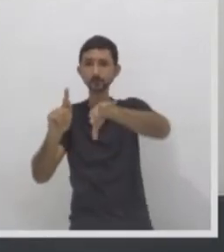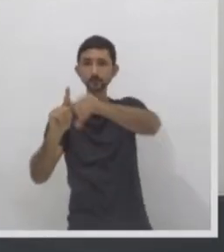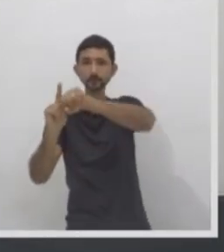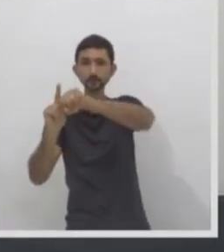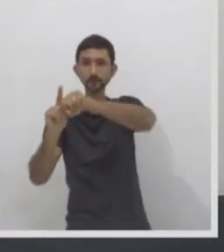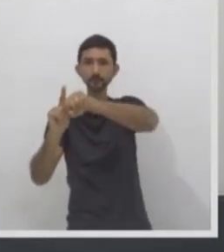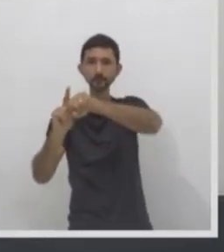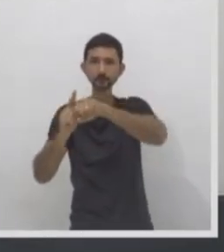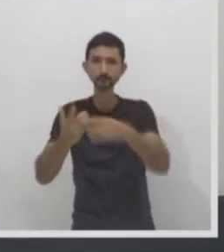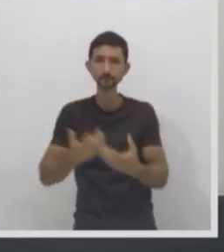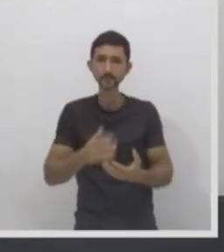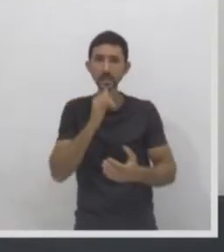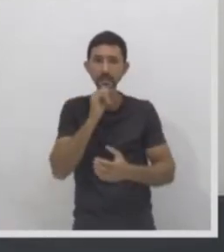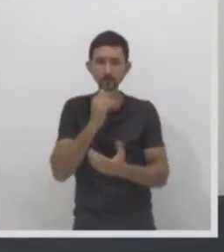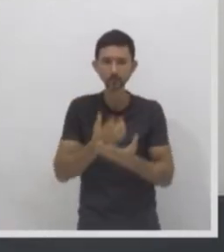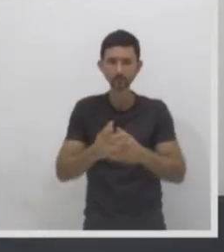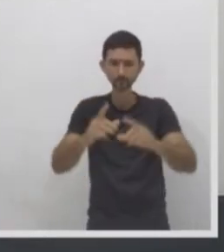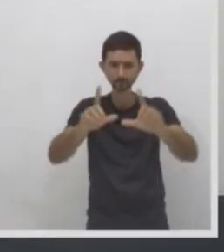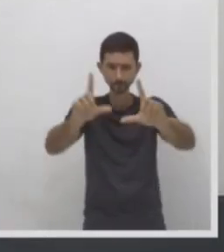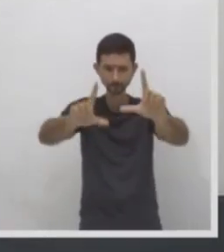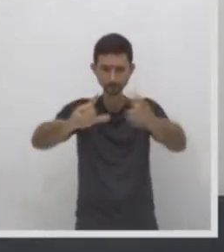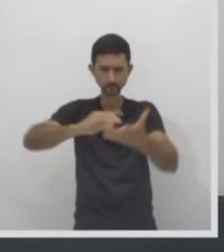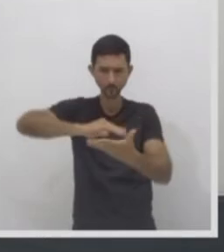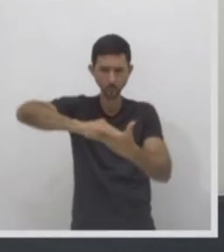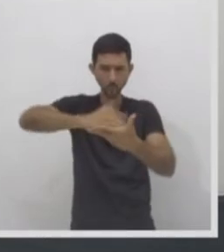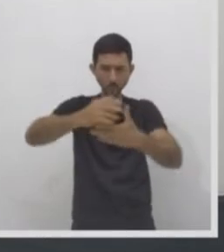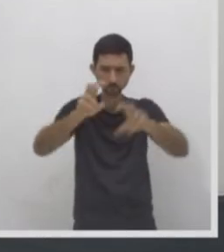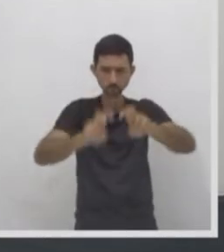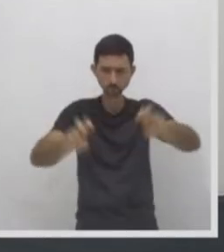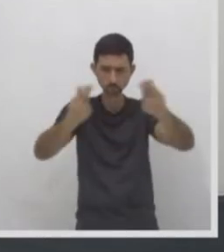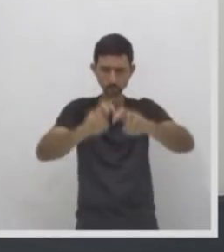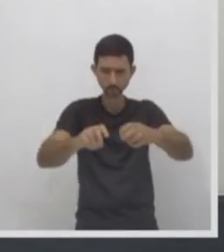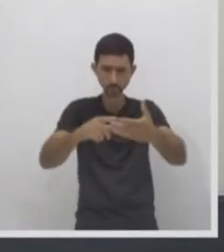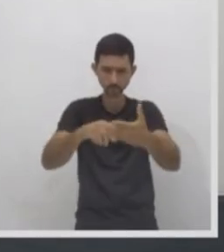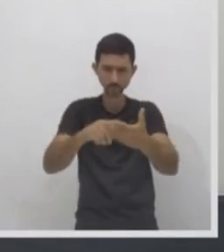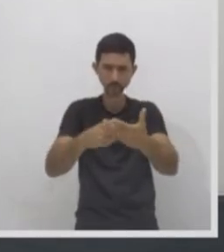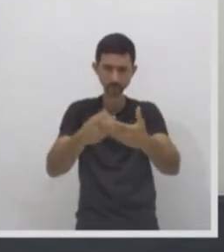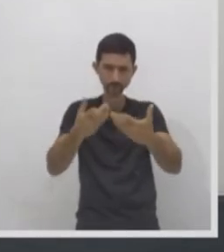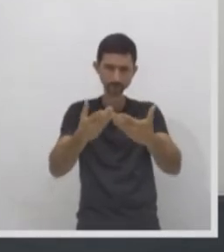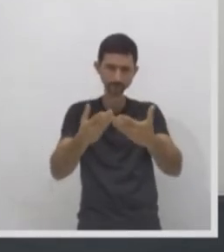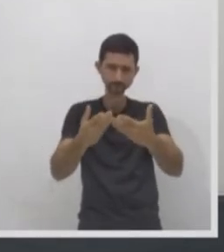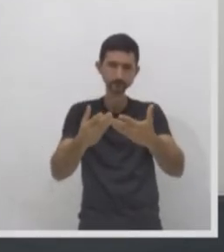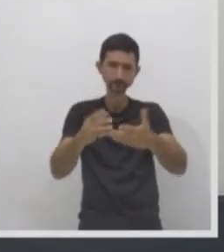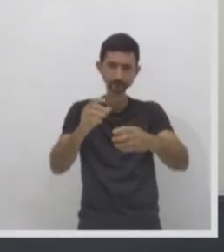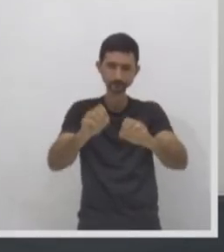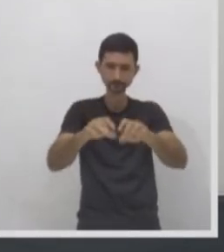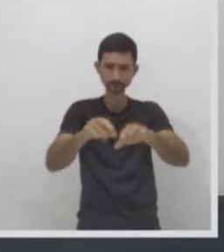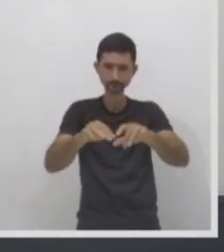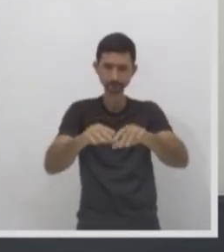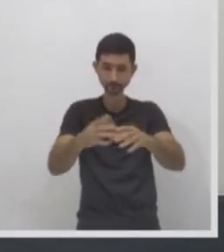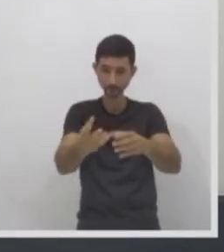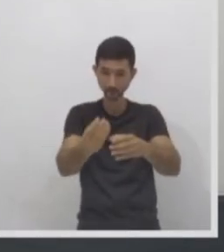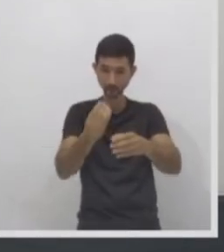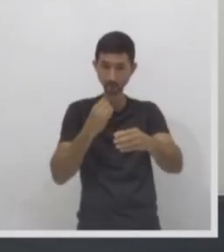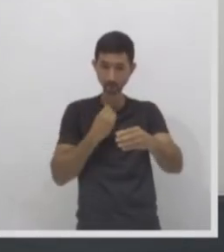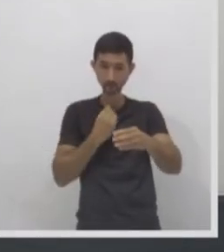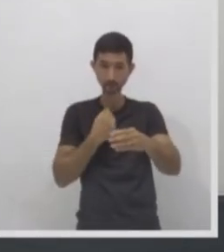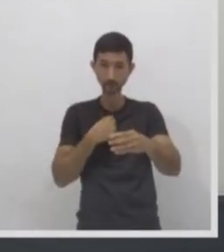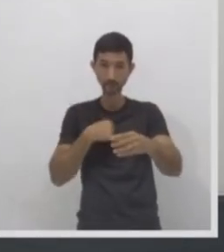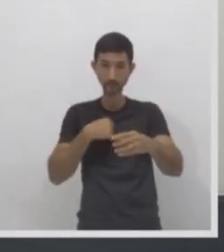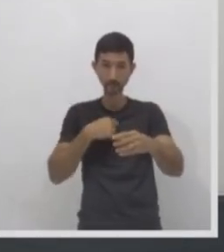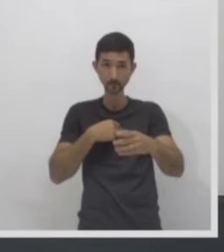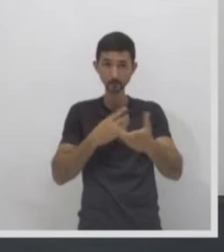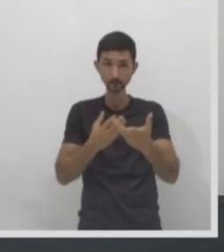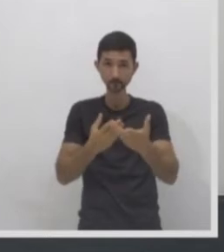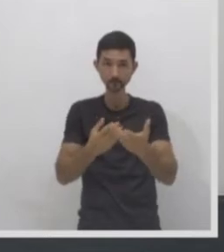está na frente do seu computador, você tem ali um produtor do texto, que foi o jornalista, e o receptor é você. Então, você tem